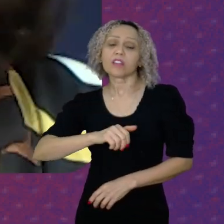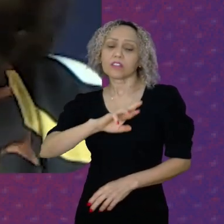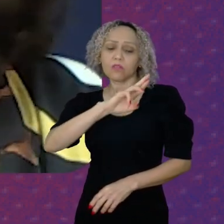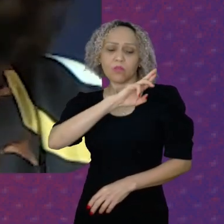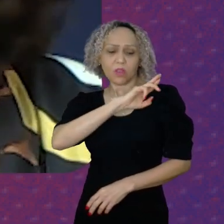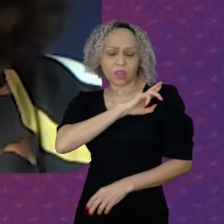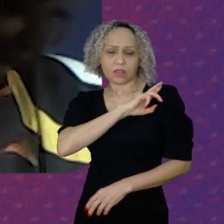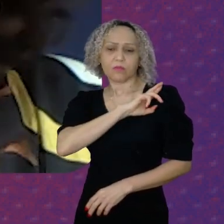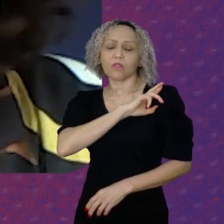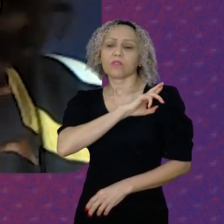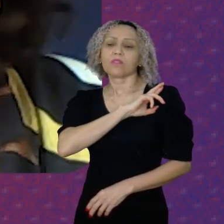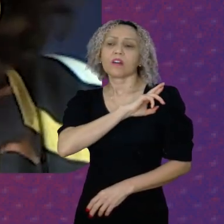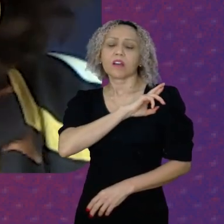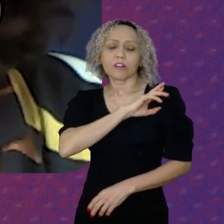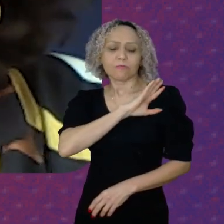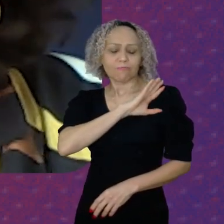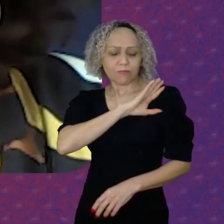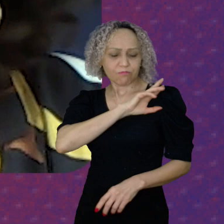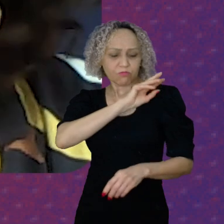né,